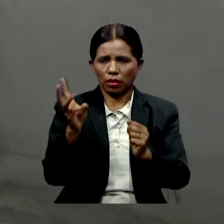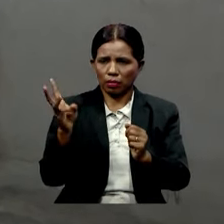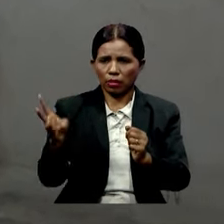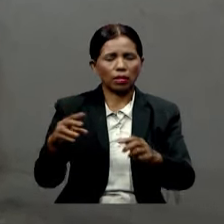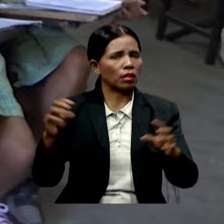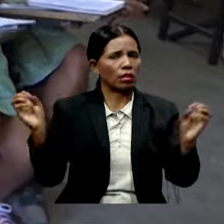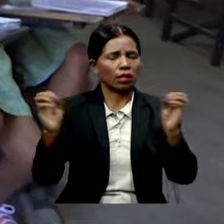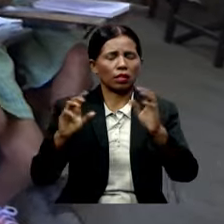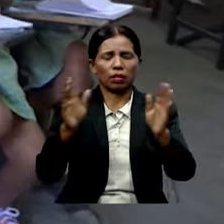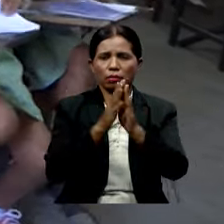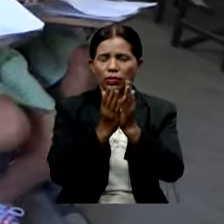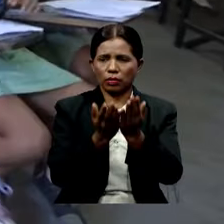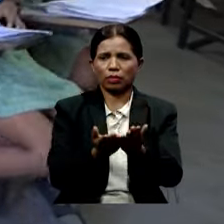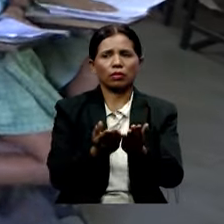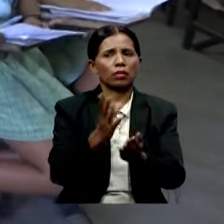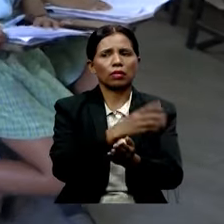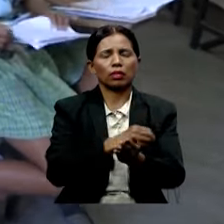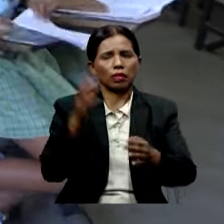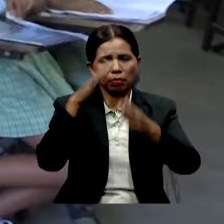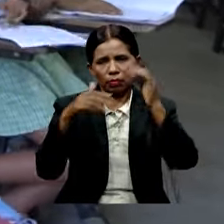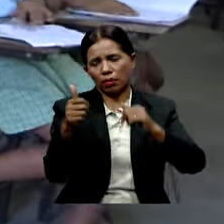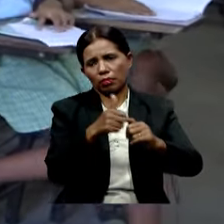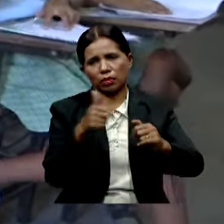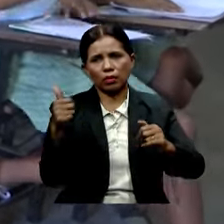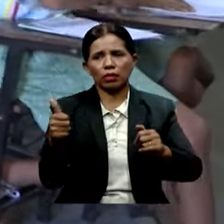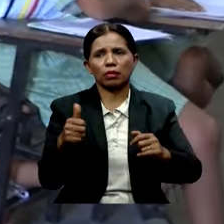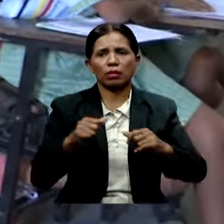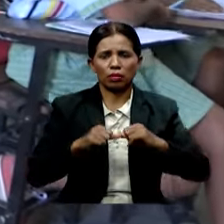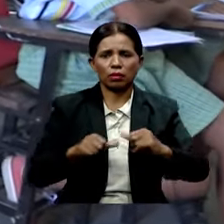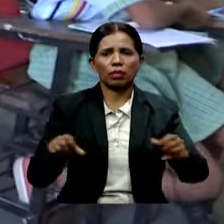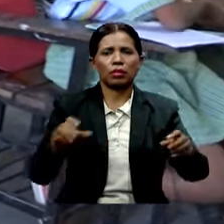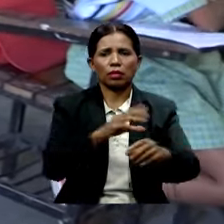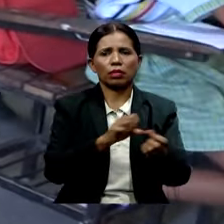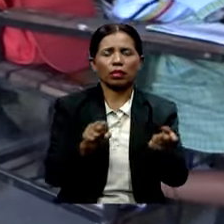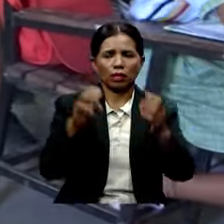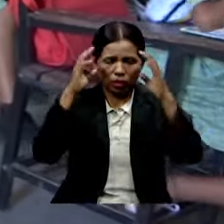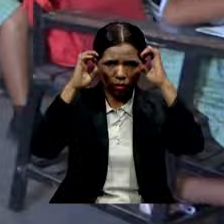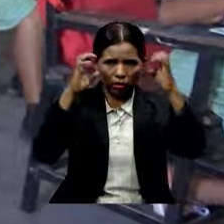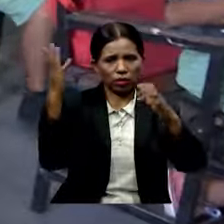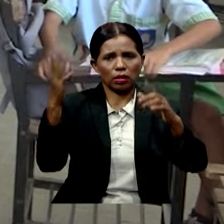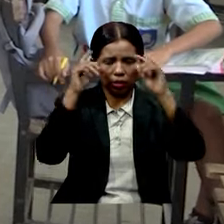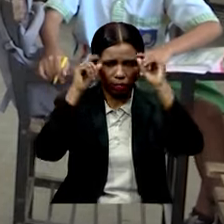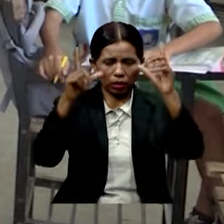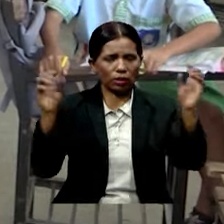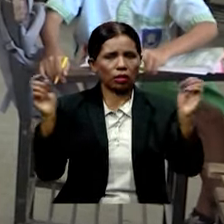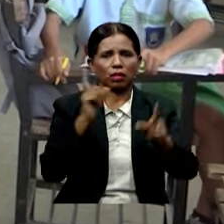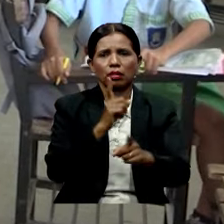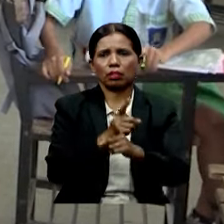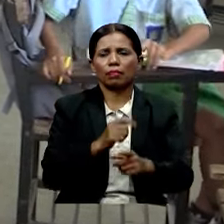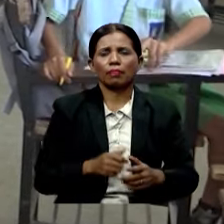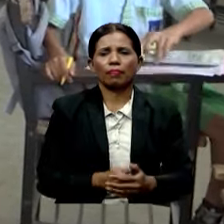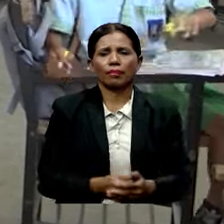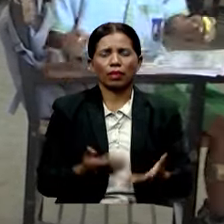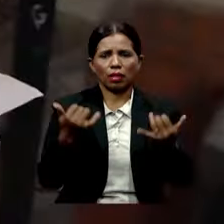em laboratório, biblioteca, no problema selutan, onde contribui a educação em Timor-Leste, a qualidade. Agora